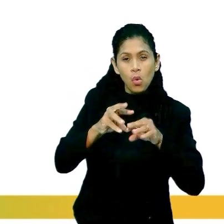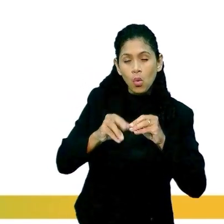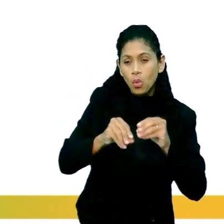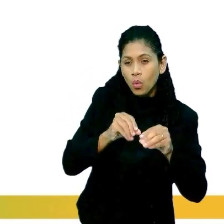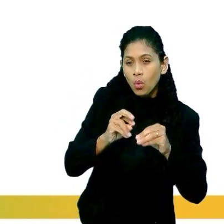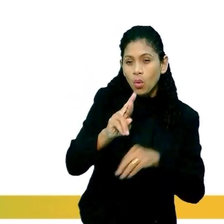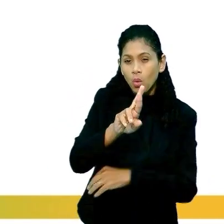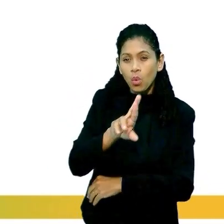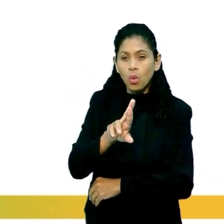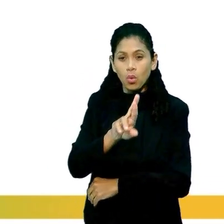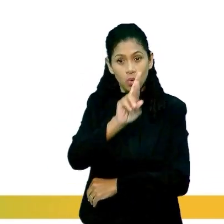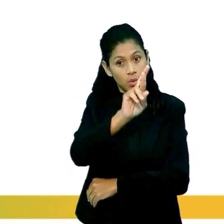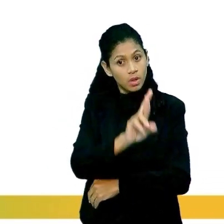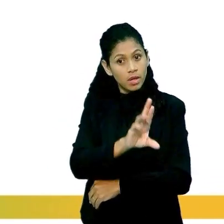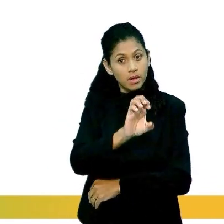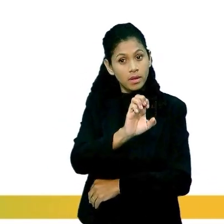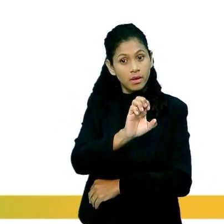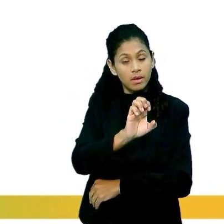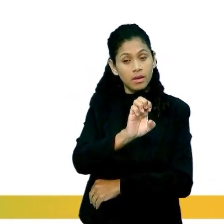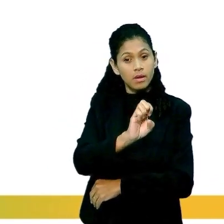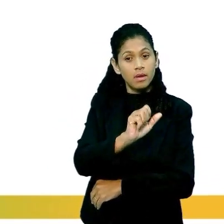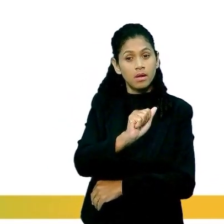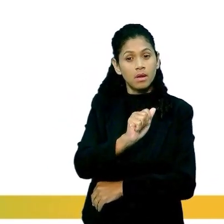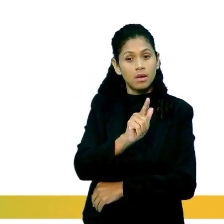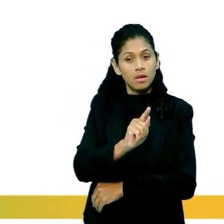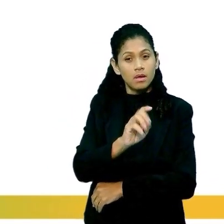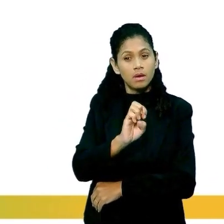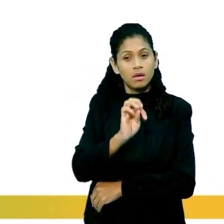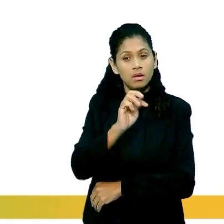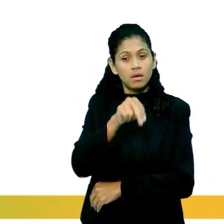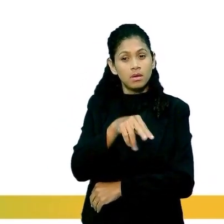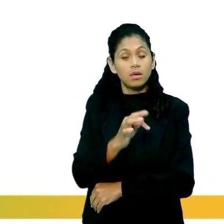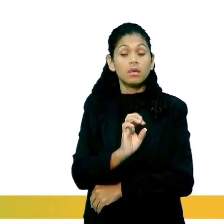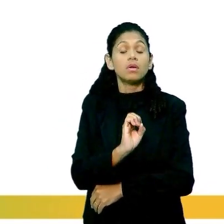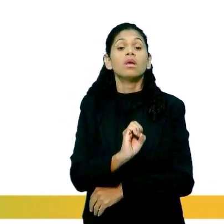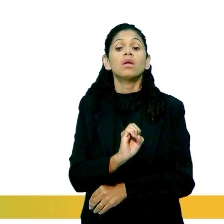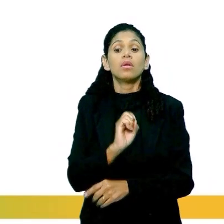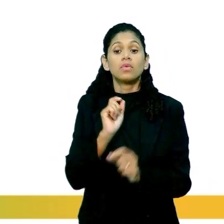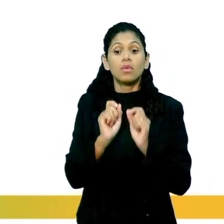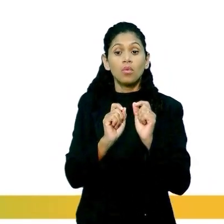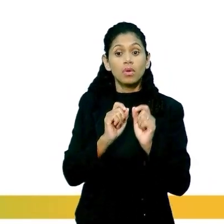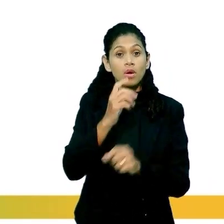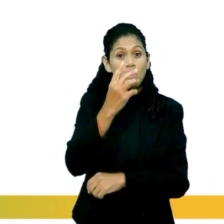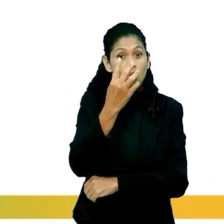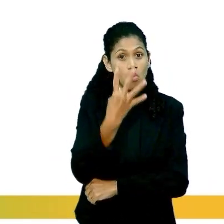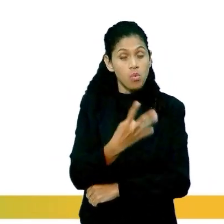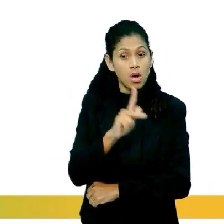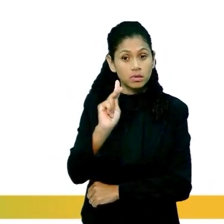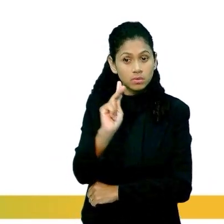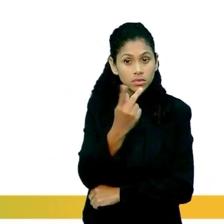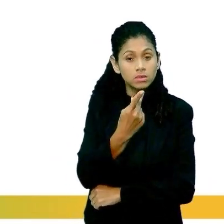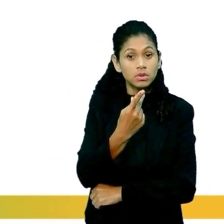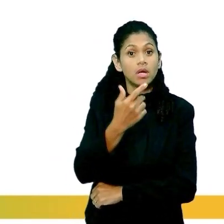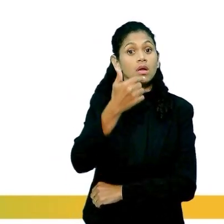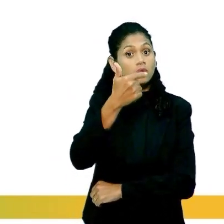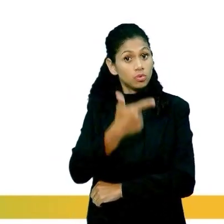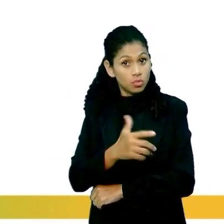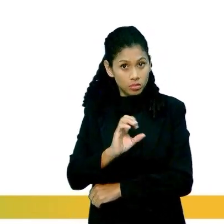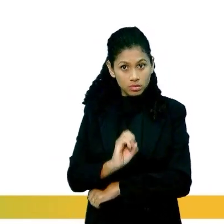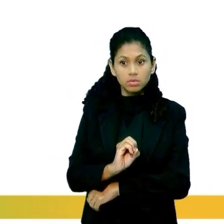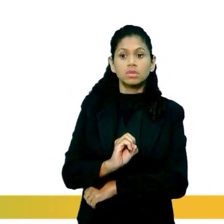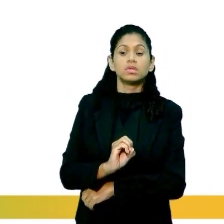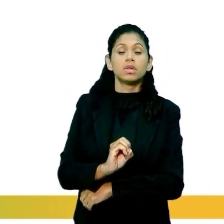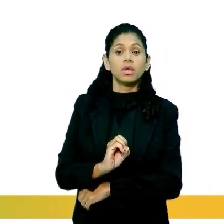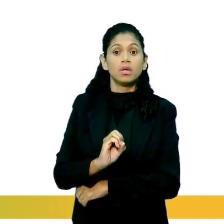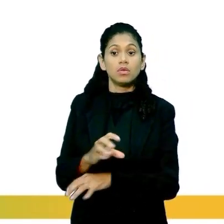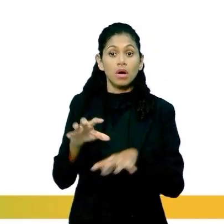eu também tenho 4 hidrogênios e 2 oxigênios. Isso faz com que a reação esteja devidamente balanceada.